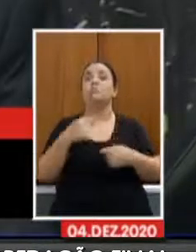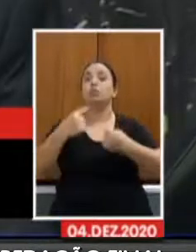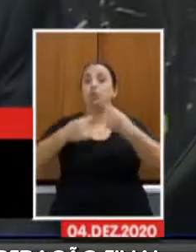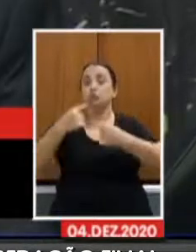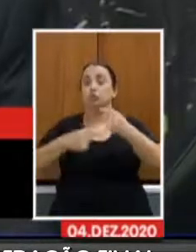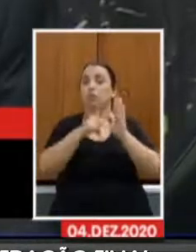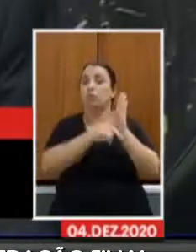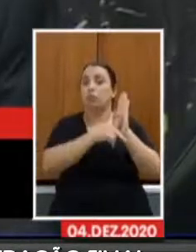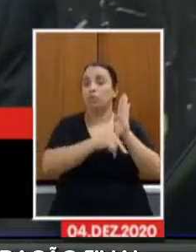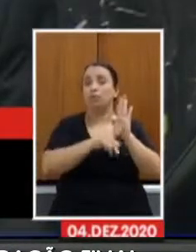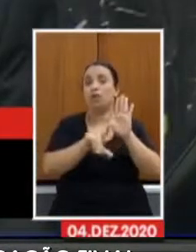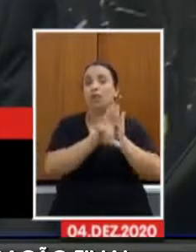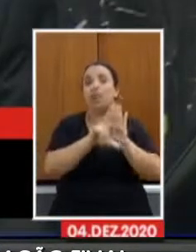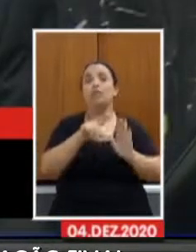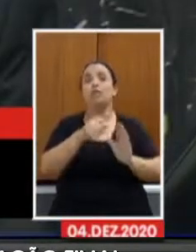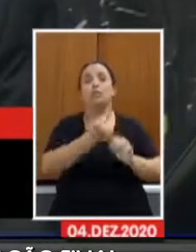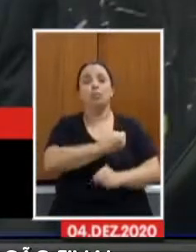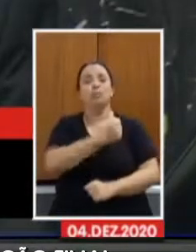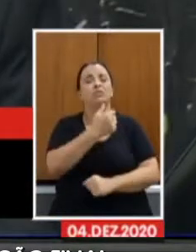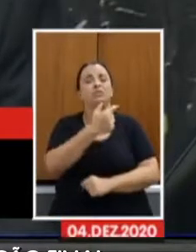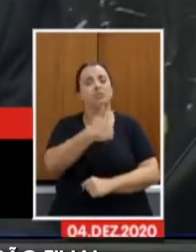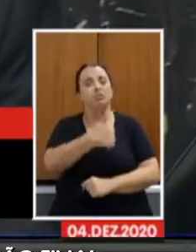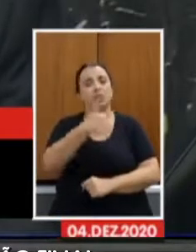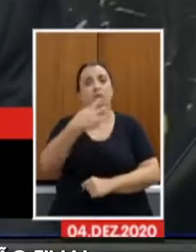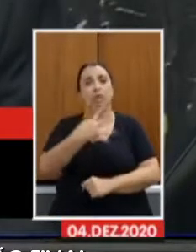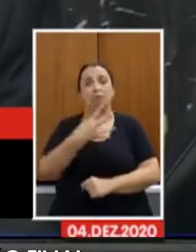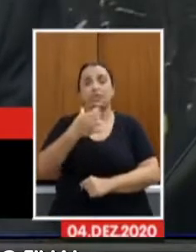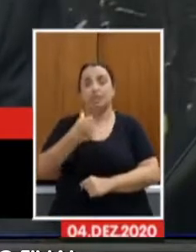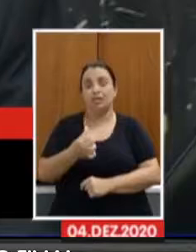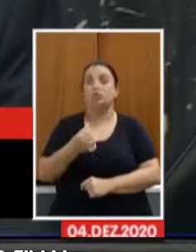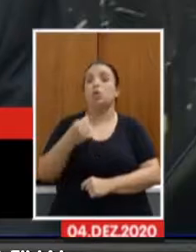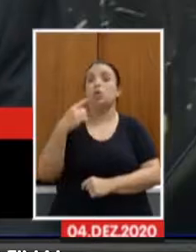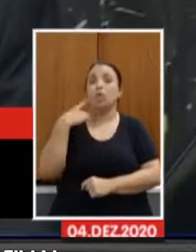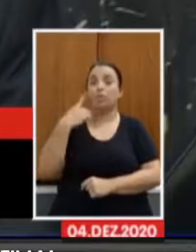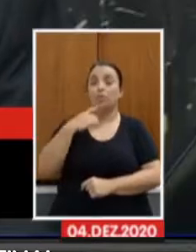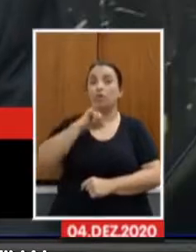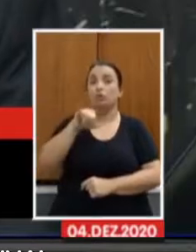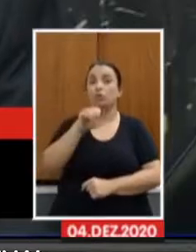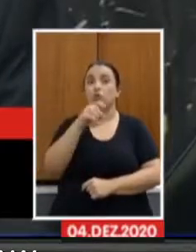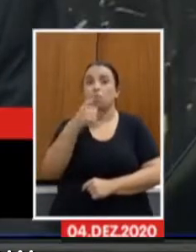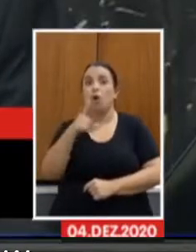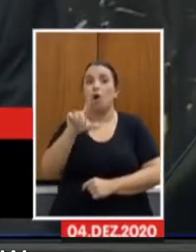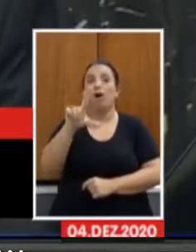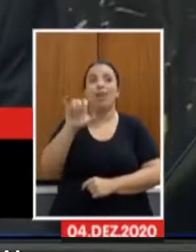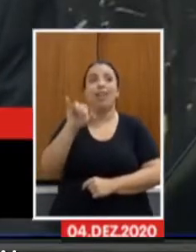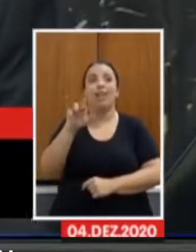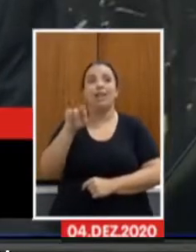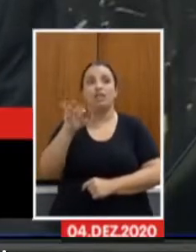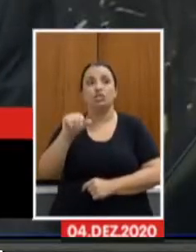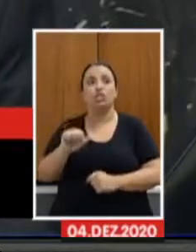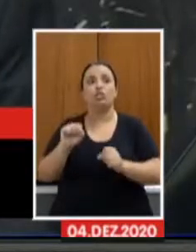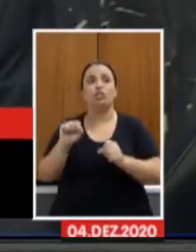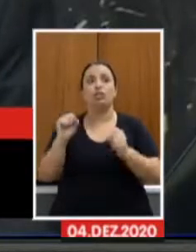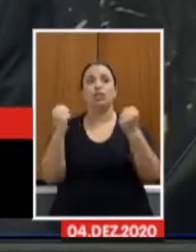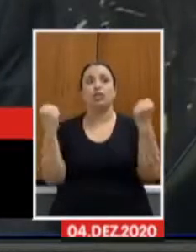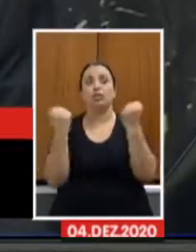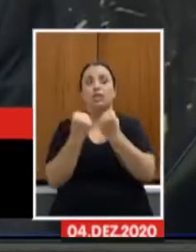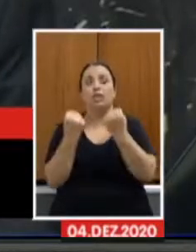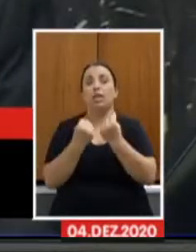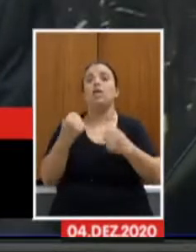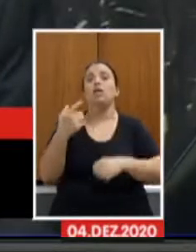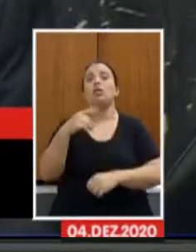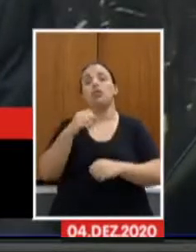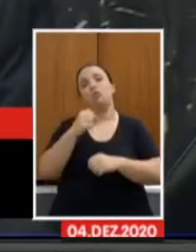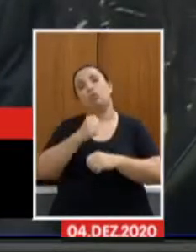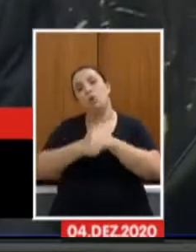de lei 146 de 2019 do deputado João Leite, que altera a lei número 17.785 de 23 de setembro